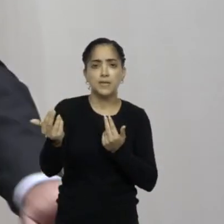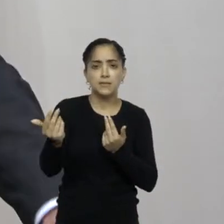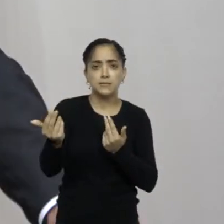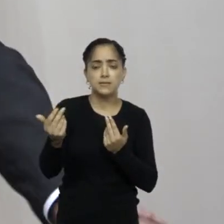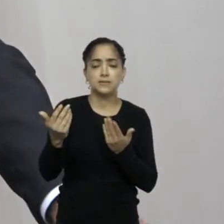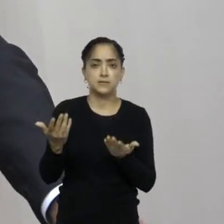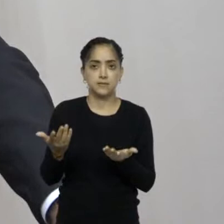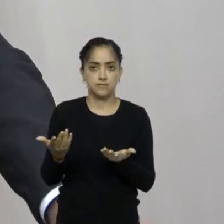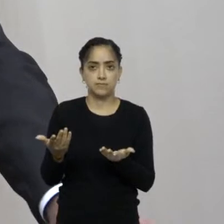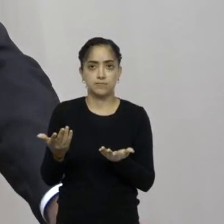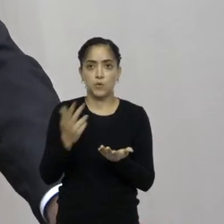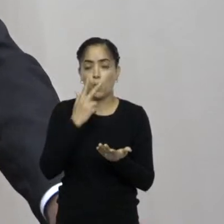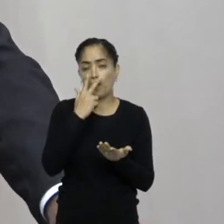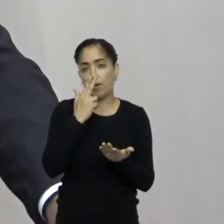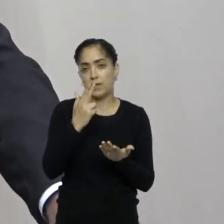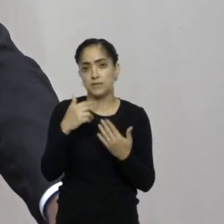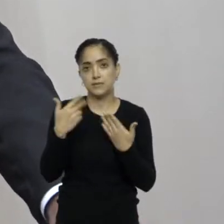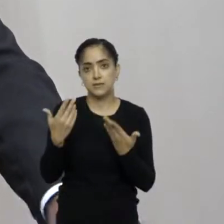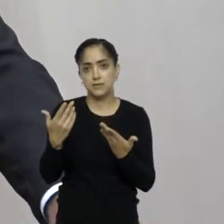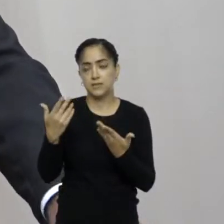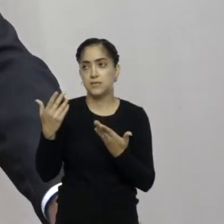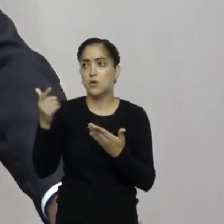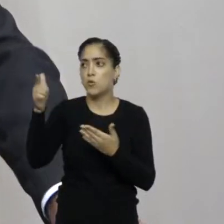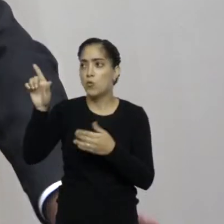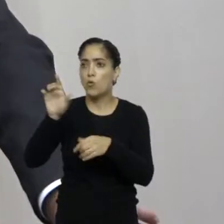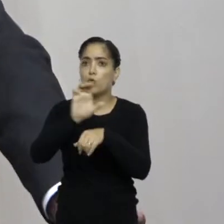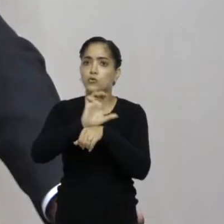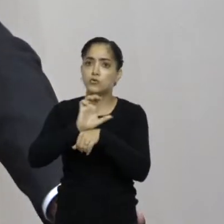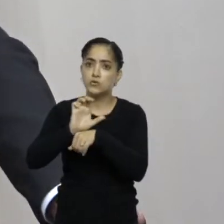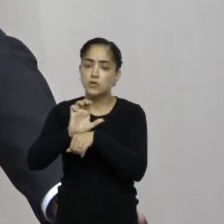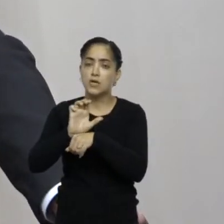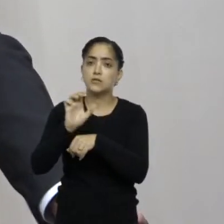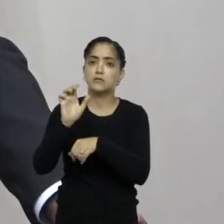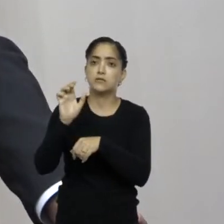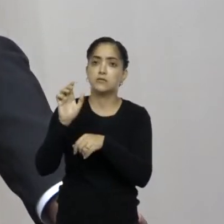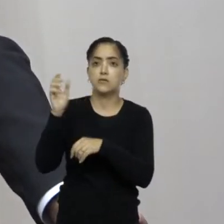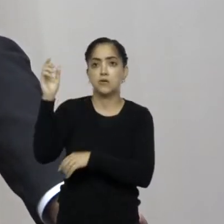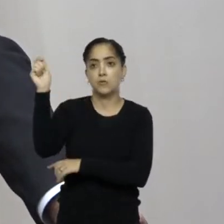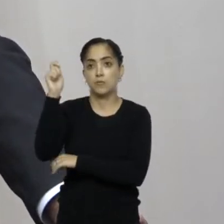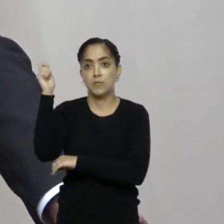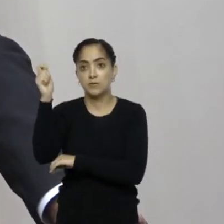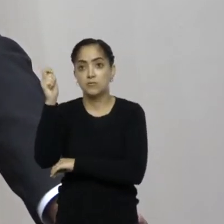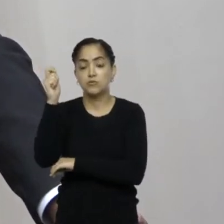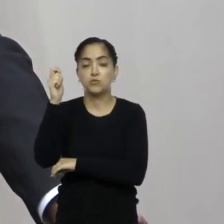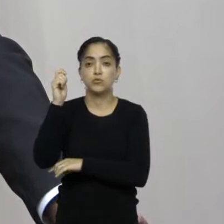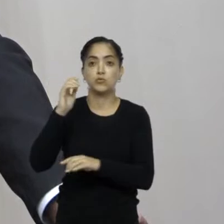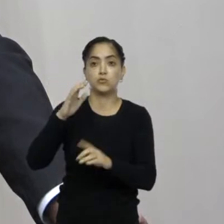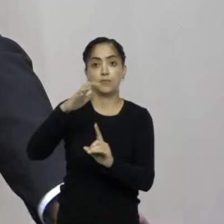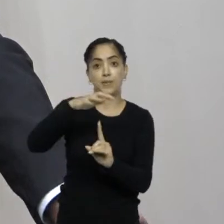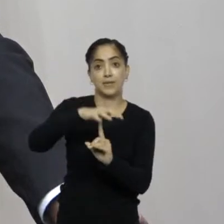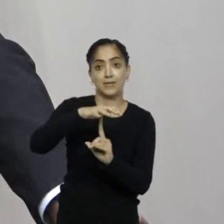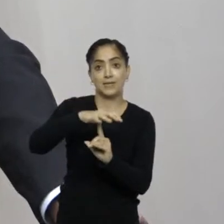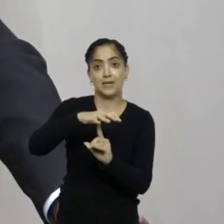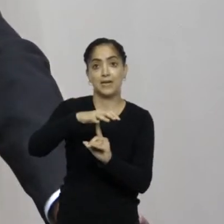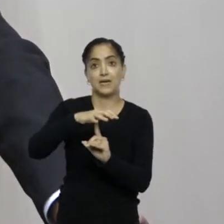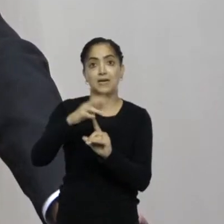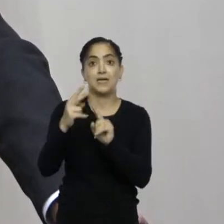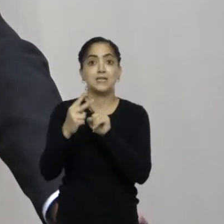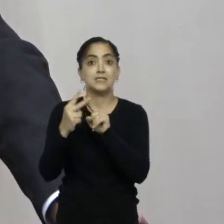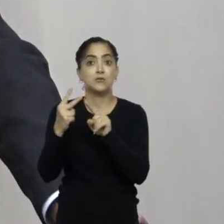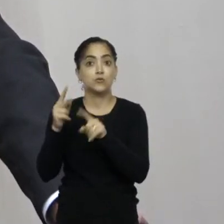parecida com os vizinhos estados do Rio Grande do Sul e do Paraná. Tem dois